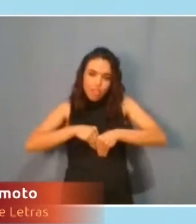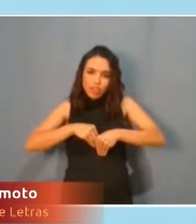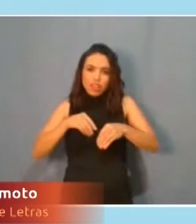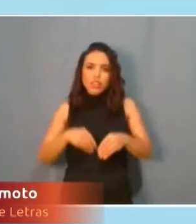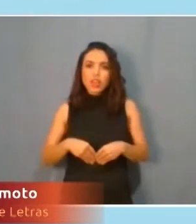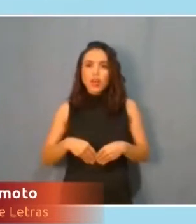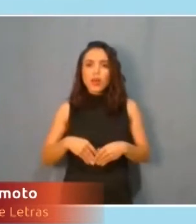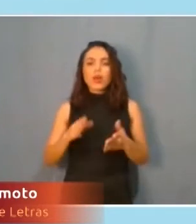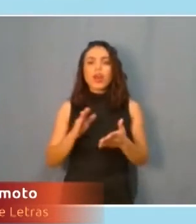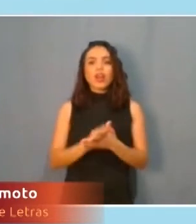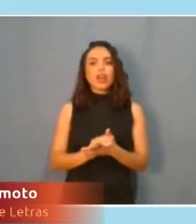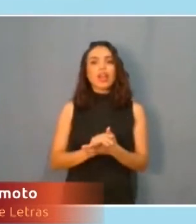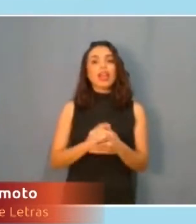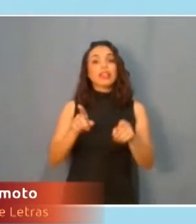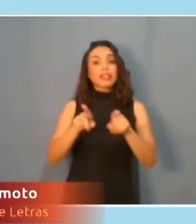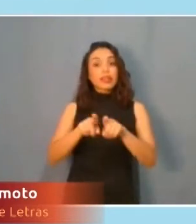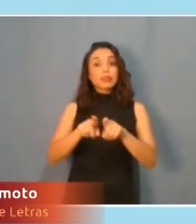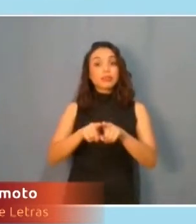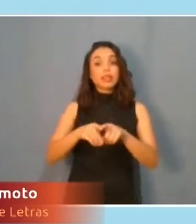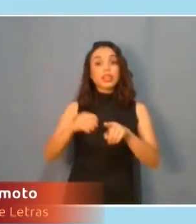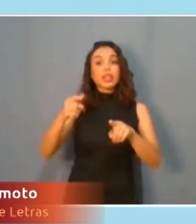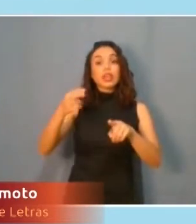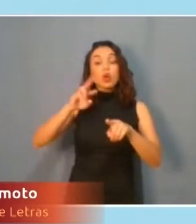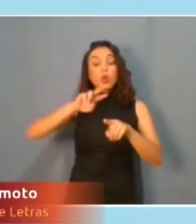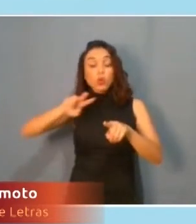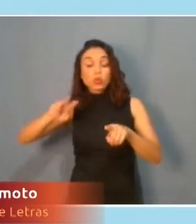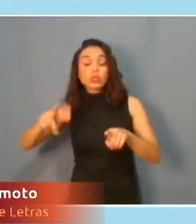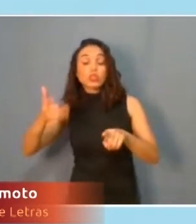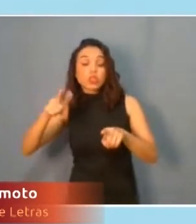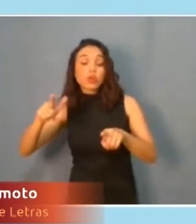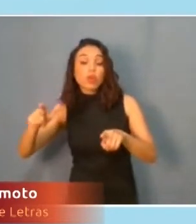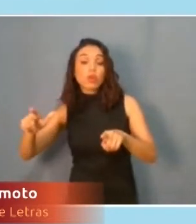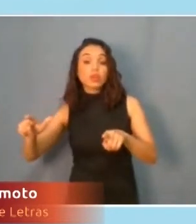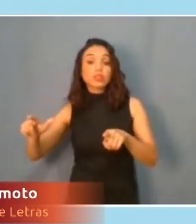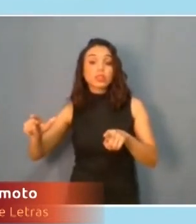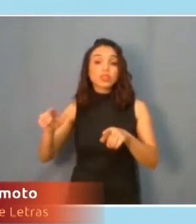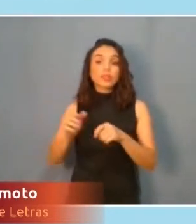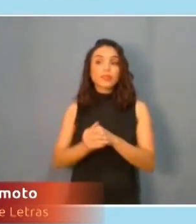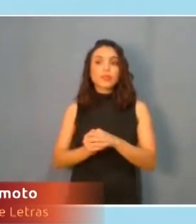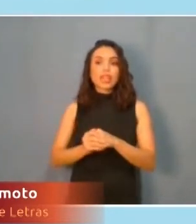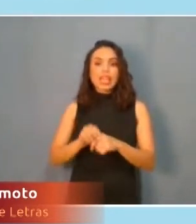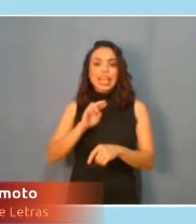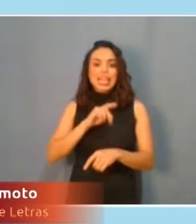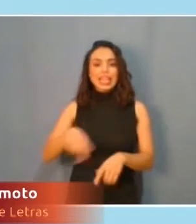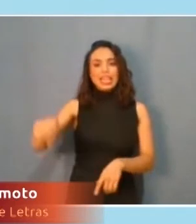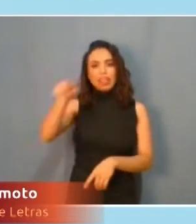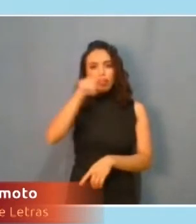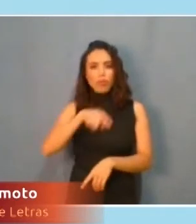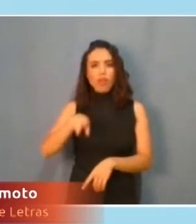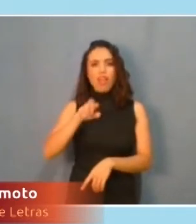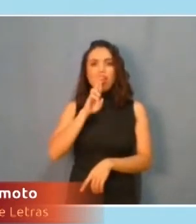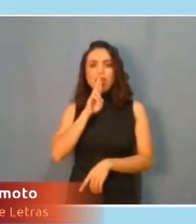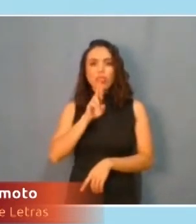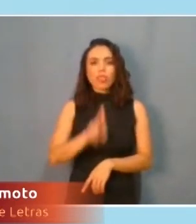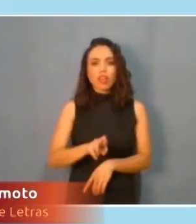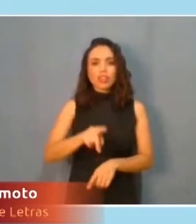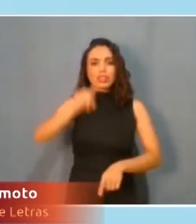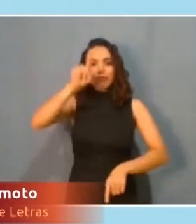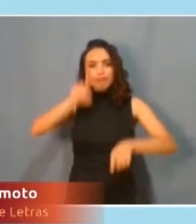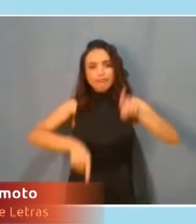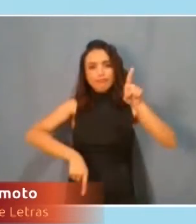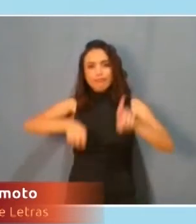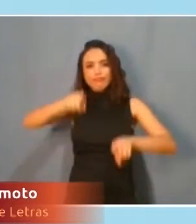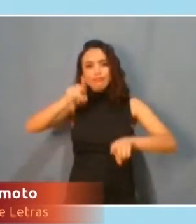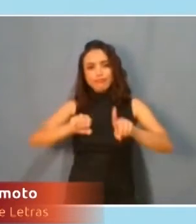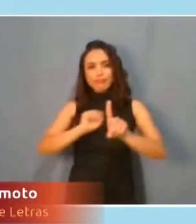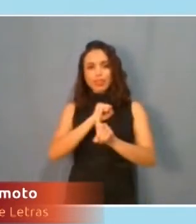imprópria. Imagino que a gente vai conversar sobre isso depois. E isso é resultado da desigualdade, né? Nosso país é tão desigual e as relações de poder são